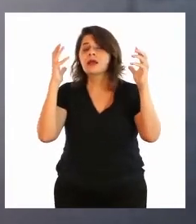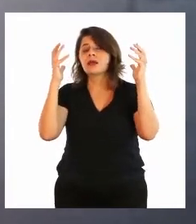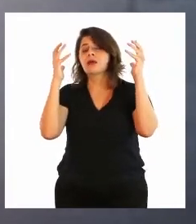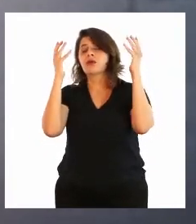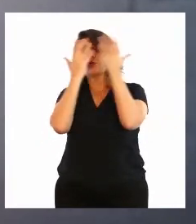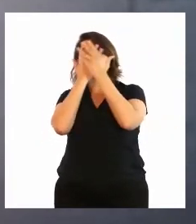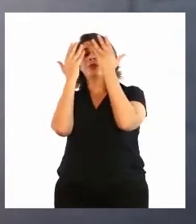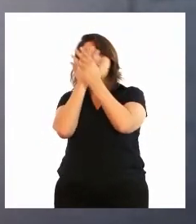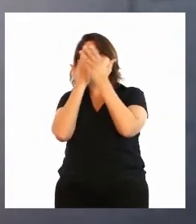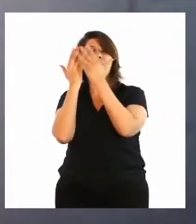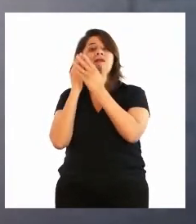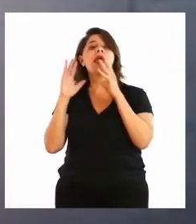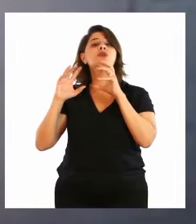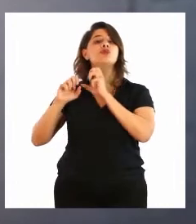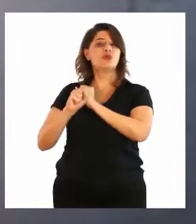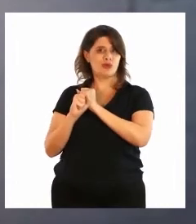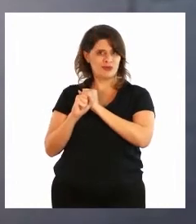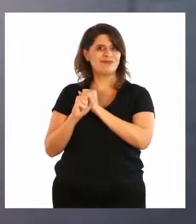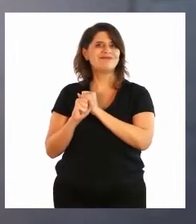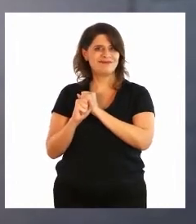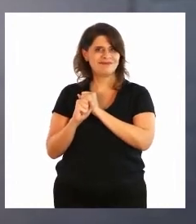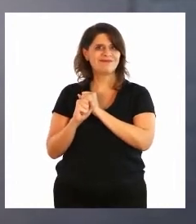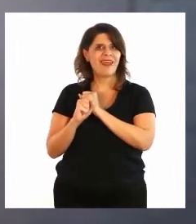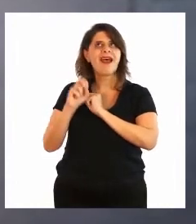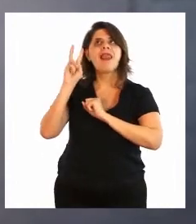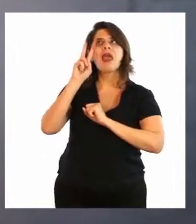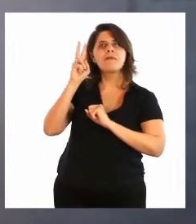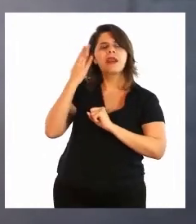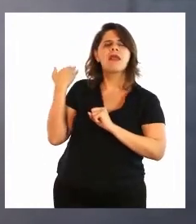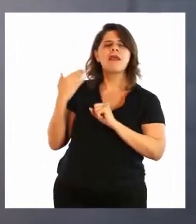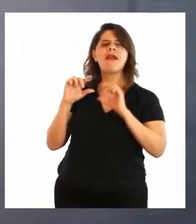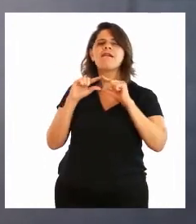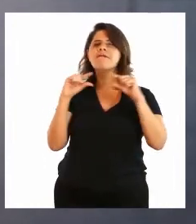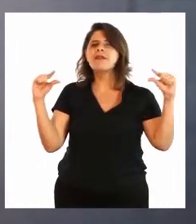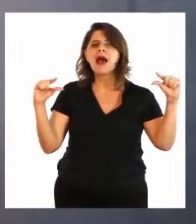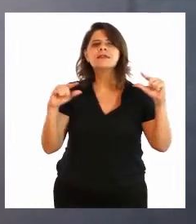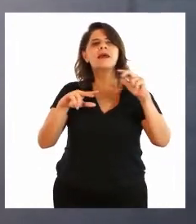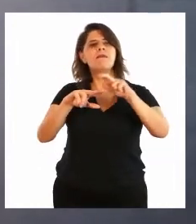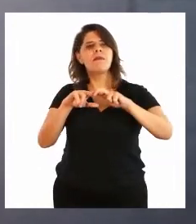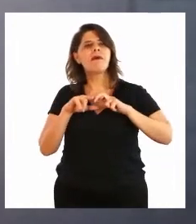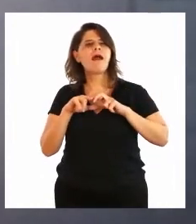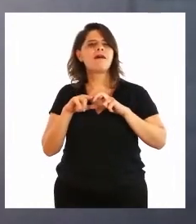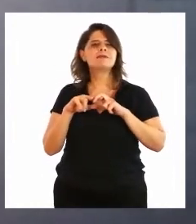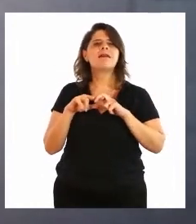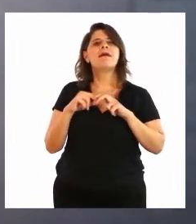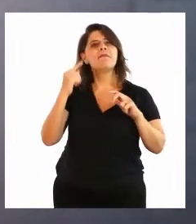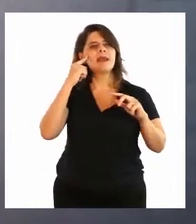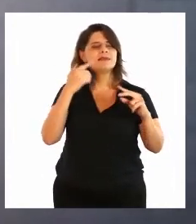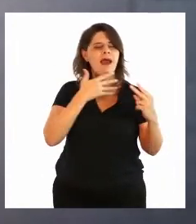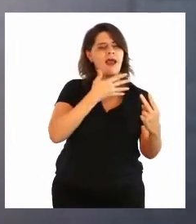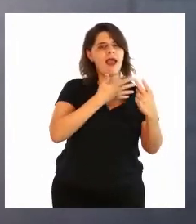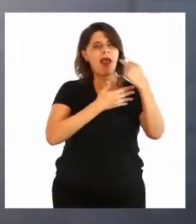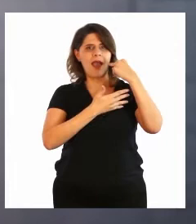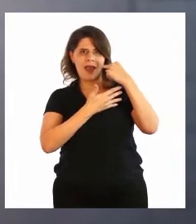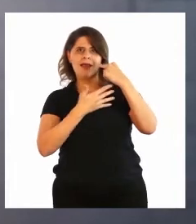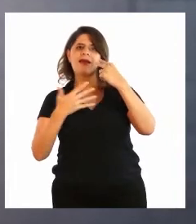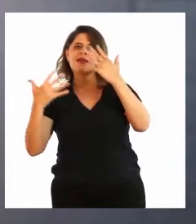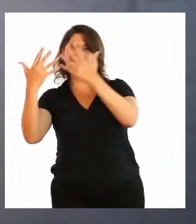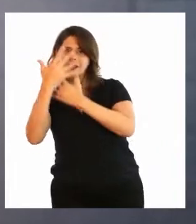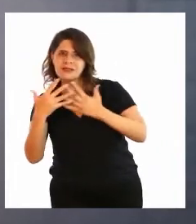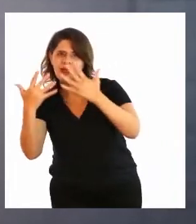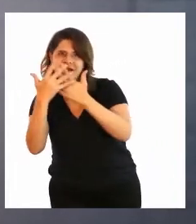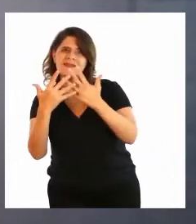Raduano, Lavor Arcaica, ao pensar sobre essa relação transparência-opacidade proposta no material.